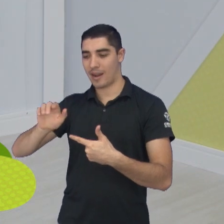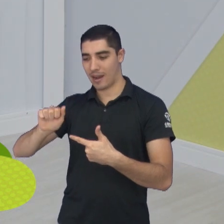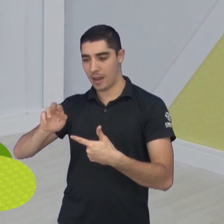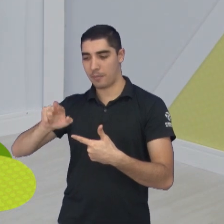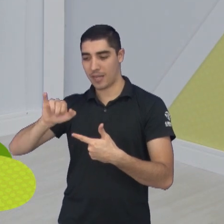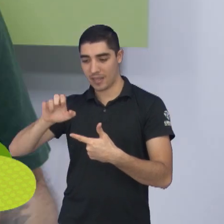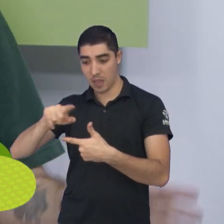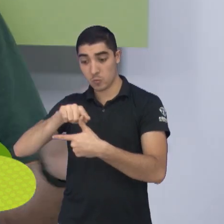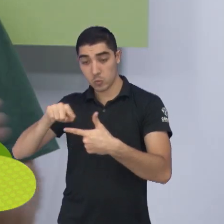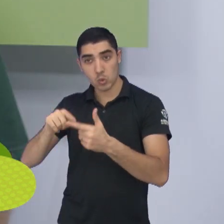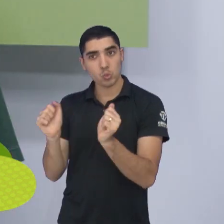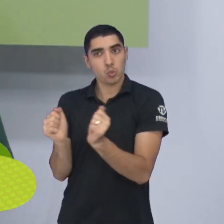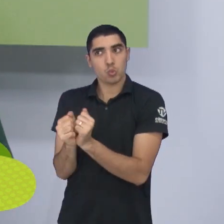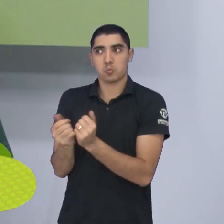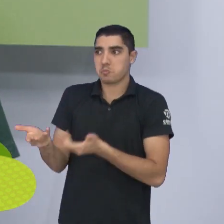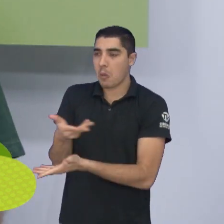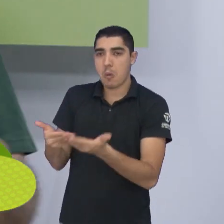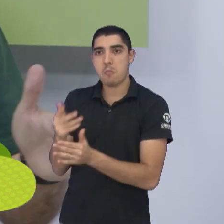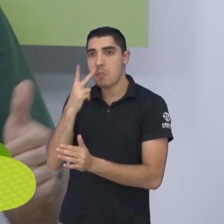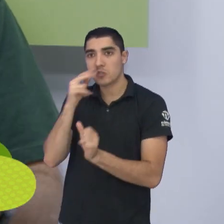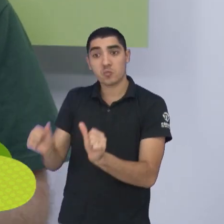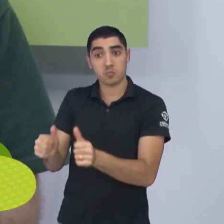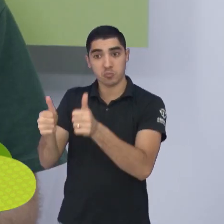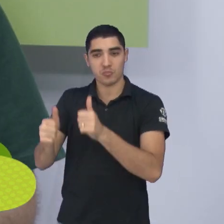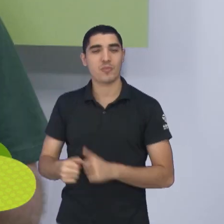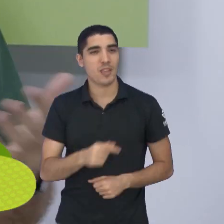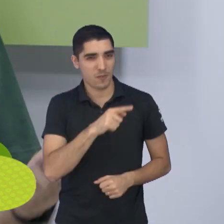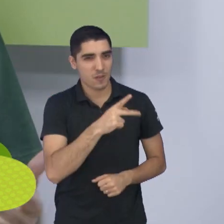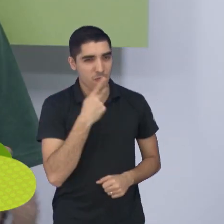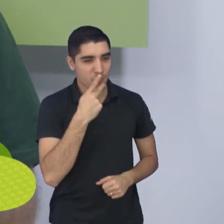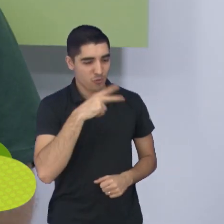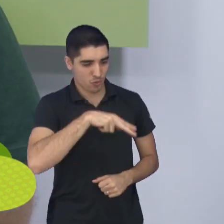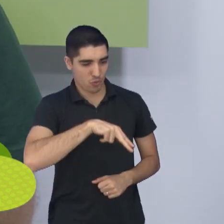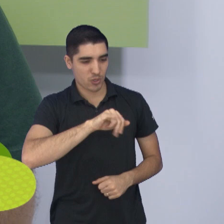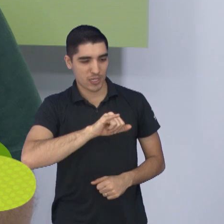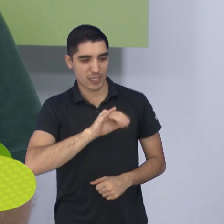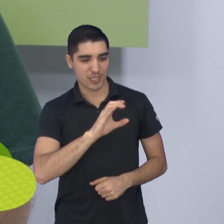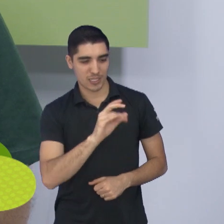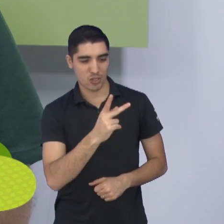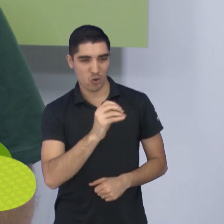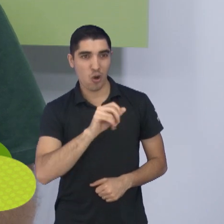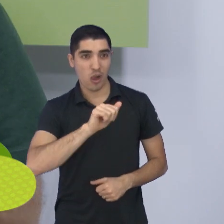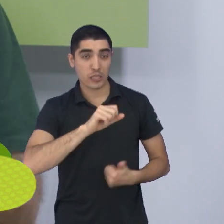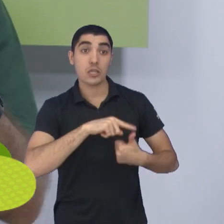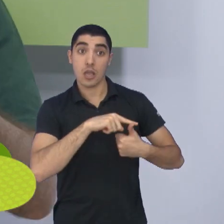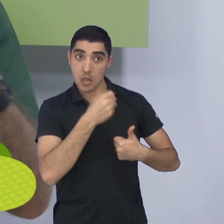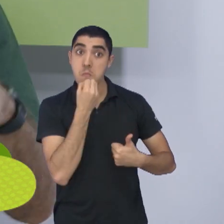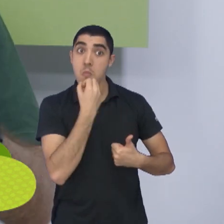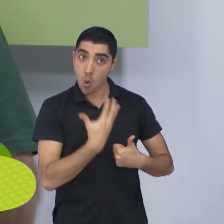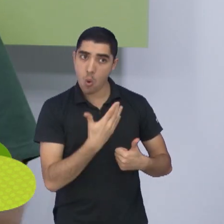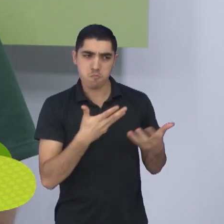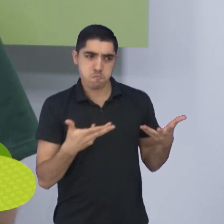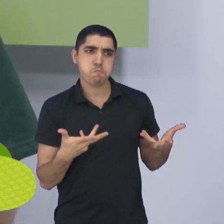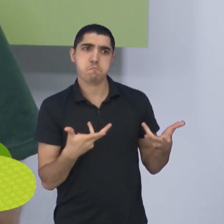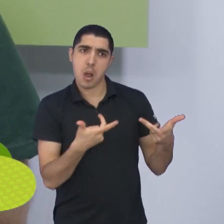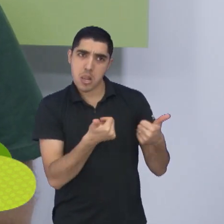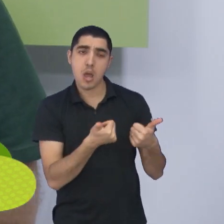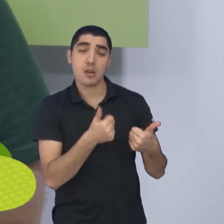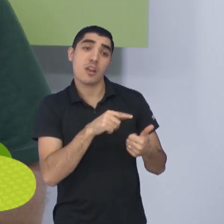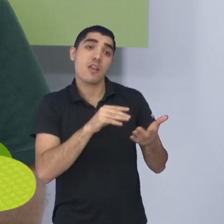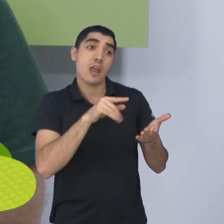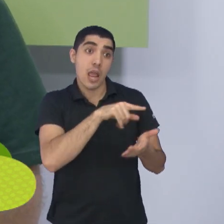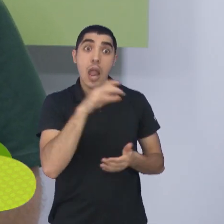entrou. Isso que você falou do Nicolas, o Nicolas tem habilidade, é rápido, então assim, era mais questão de posicionamento